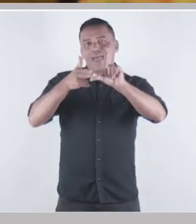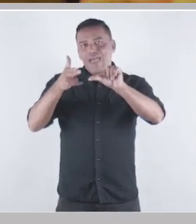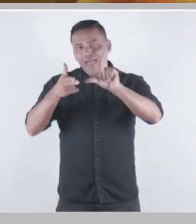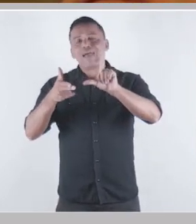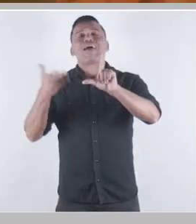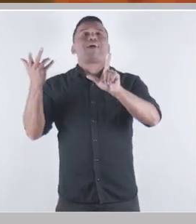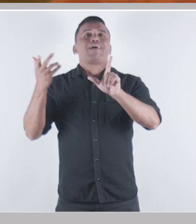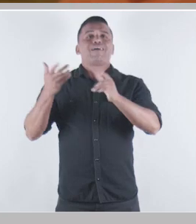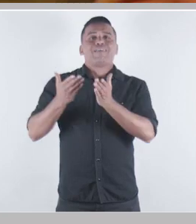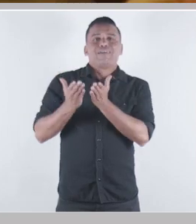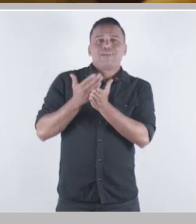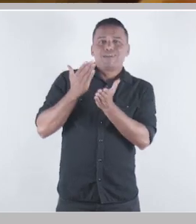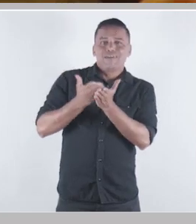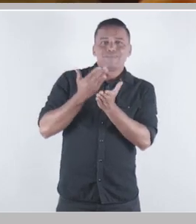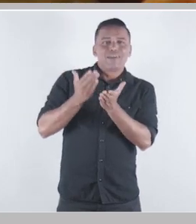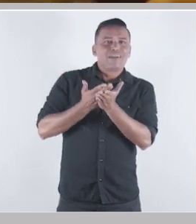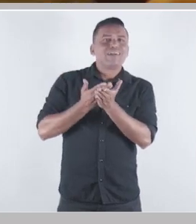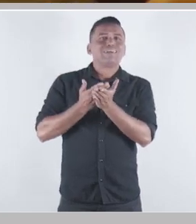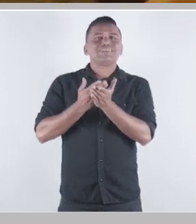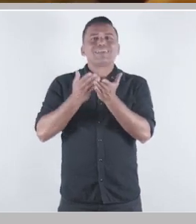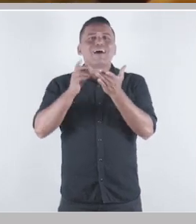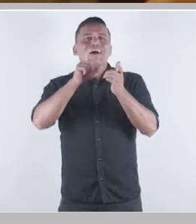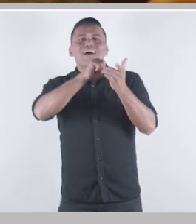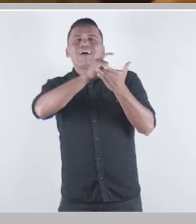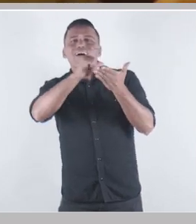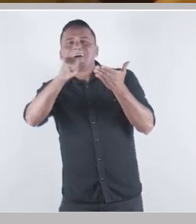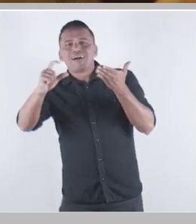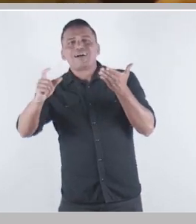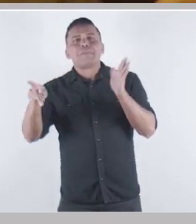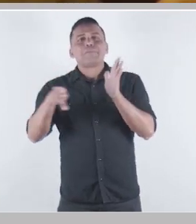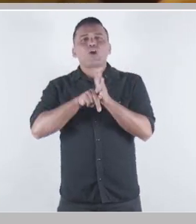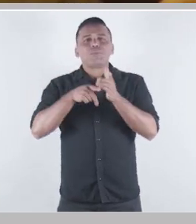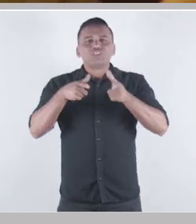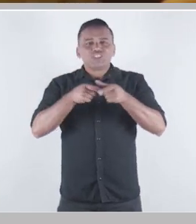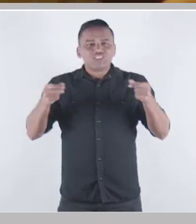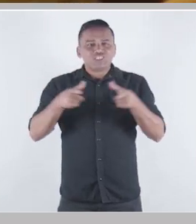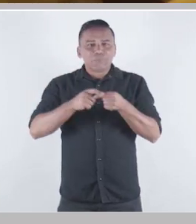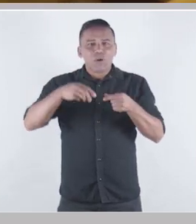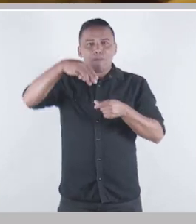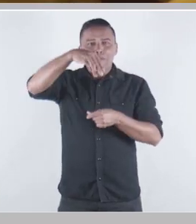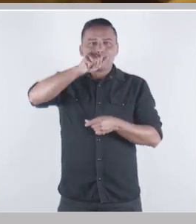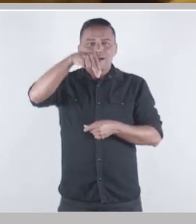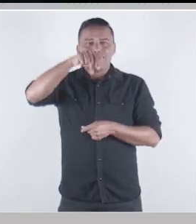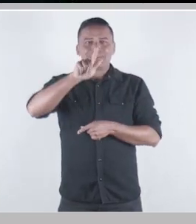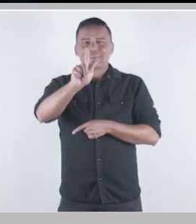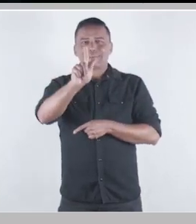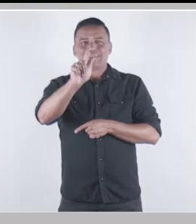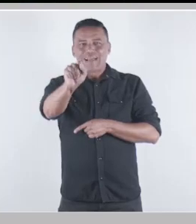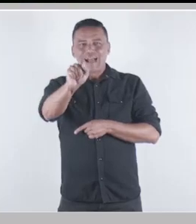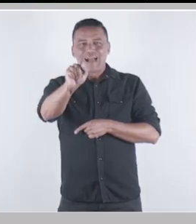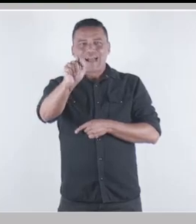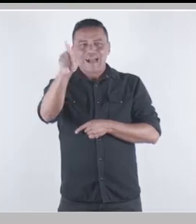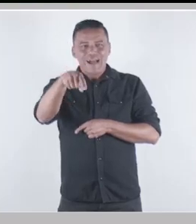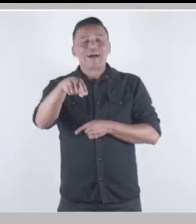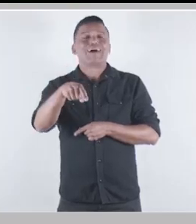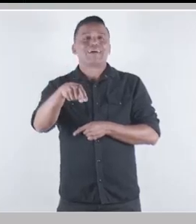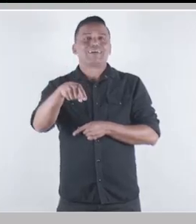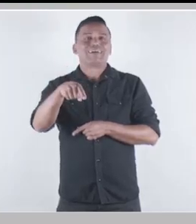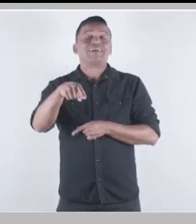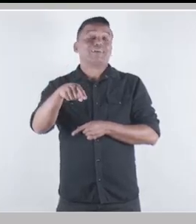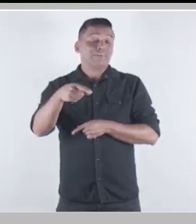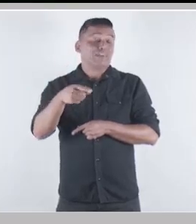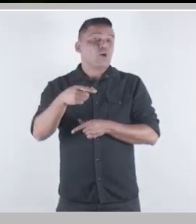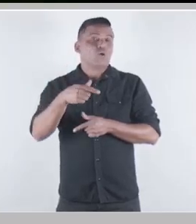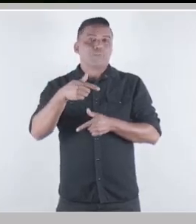revistas, mangás, televisão. E eu acredito que o meu trabalho, assim, o meu traço, ele